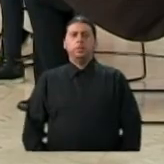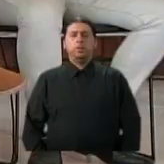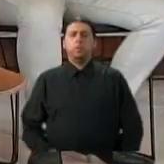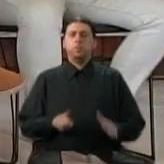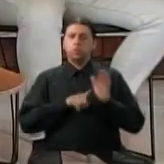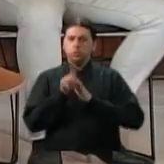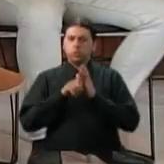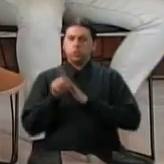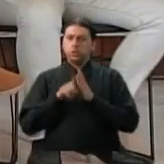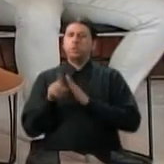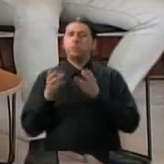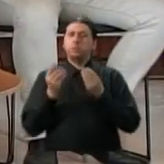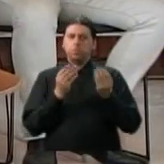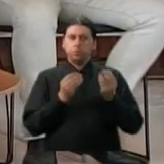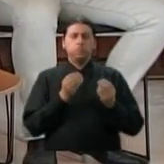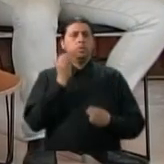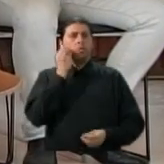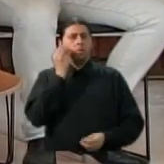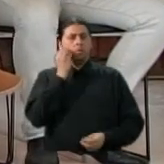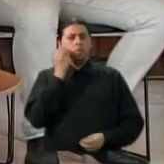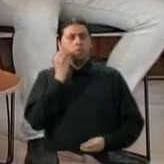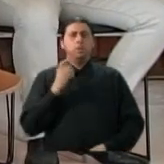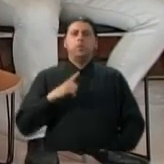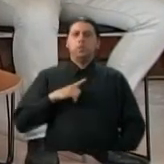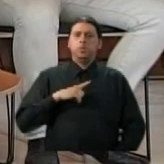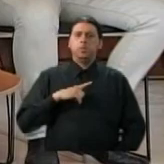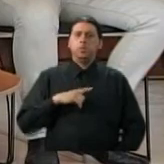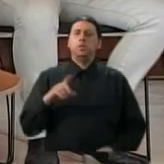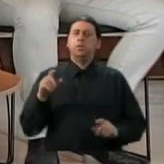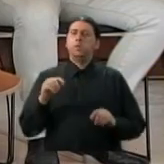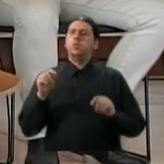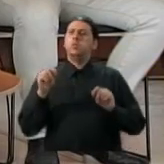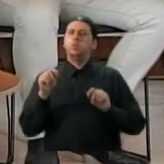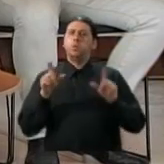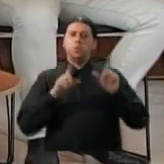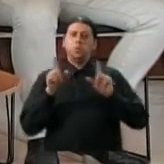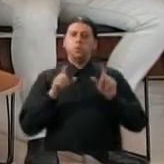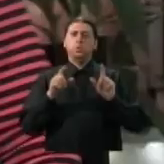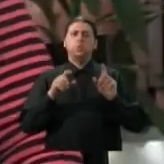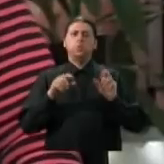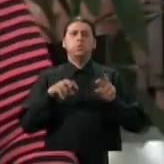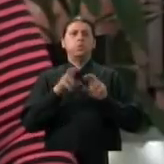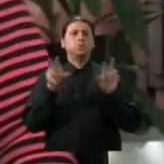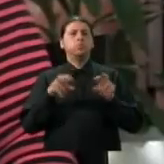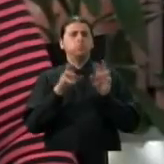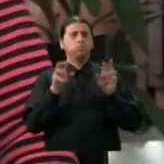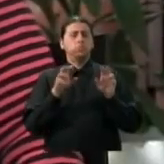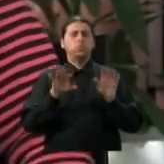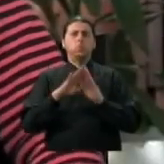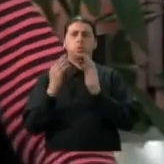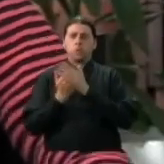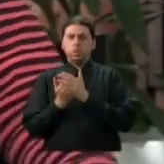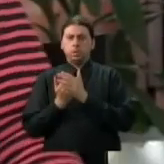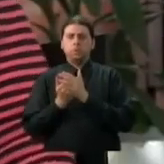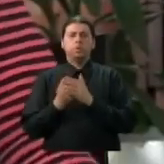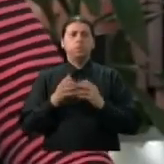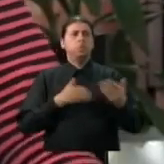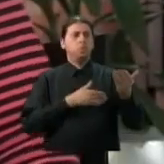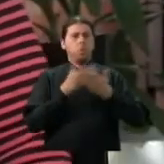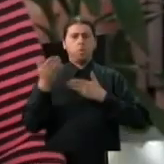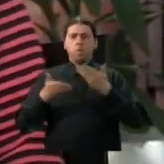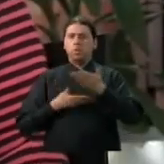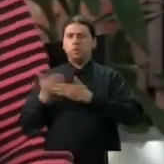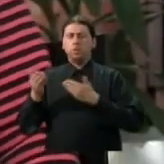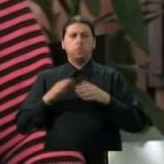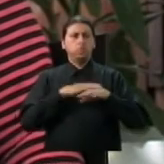eu pesquisei bastante, vi as reações, até lá no colégio, em algumas pessoas, quando elas se vacinaram, que fura,